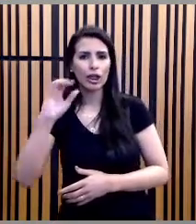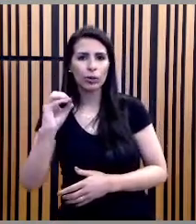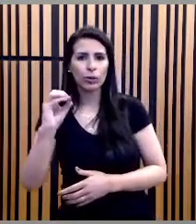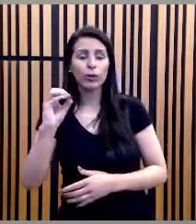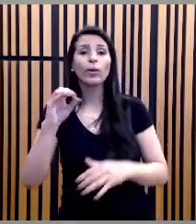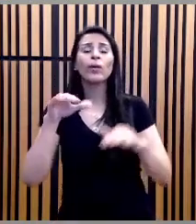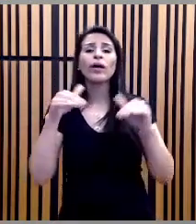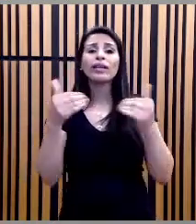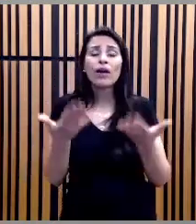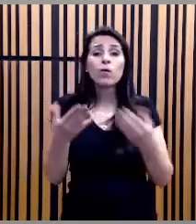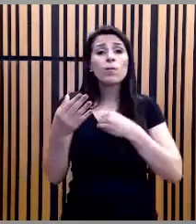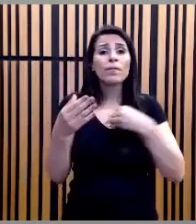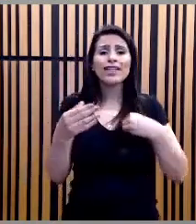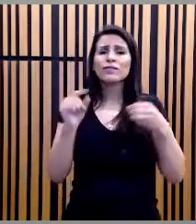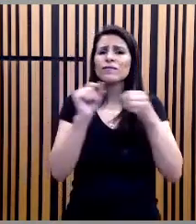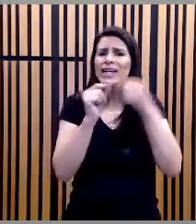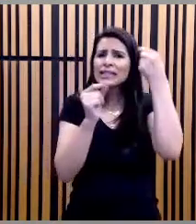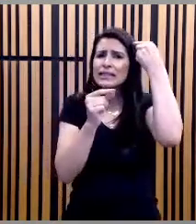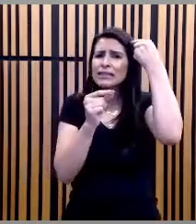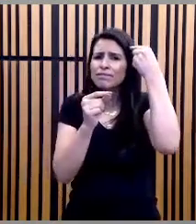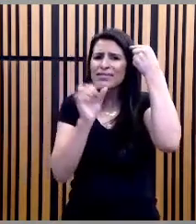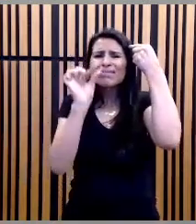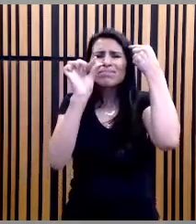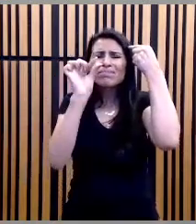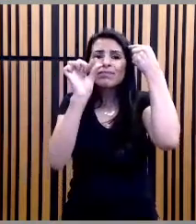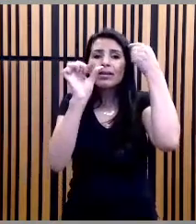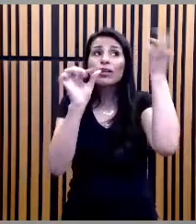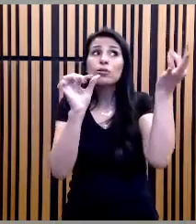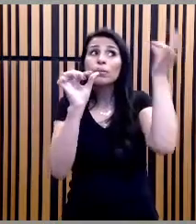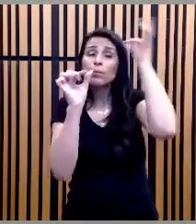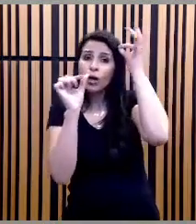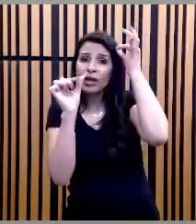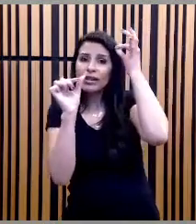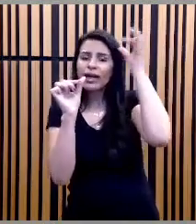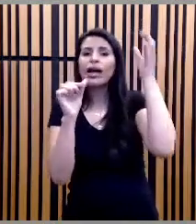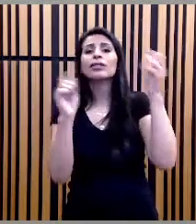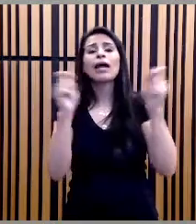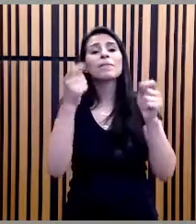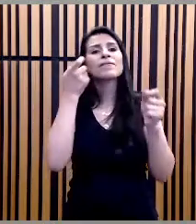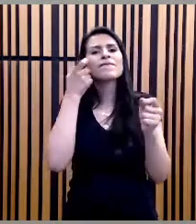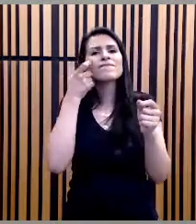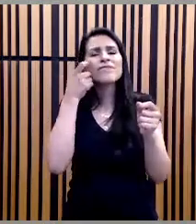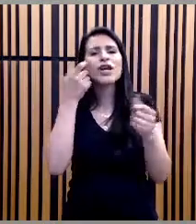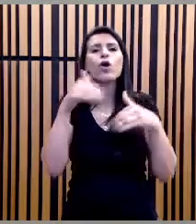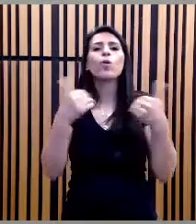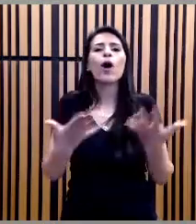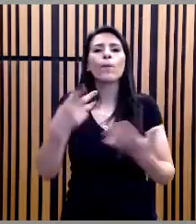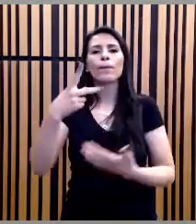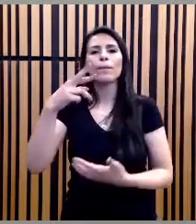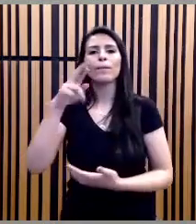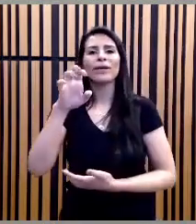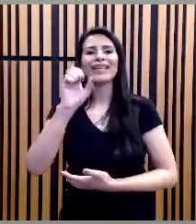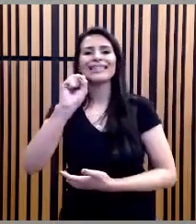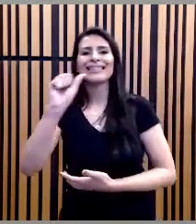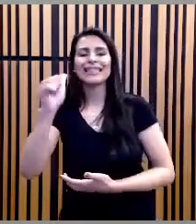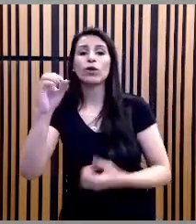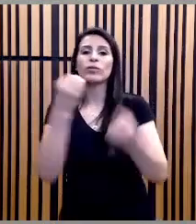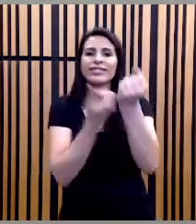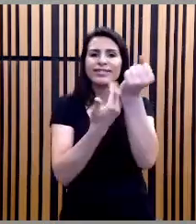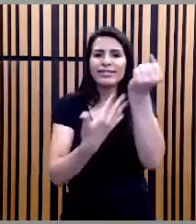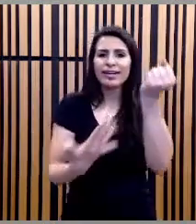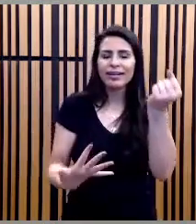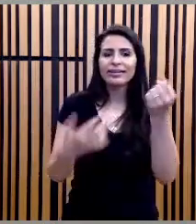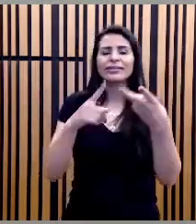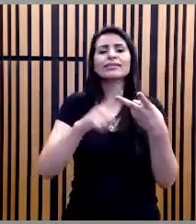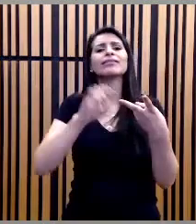na cabeça do doente e monitorar toda essa pressão sanguínea, o que que ele precisa fazer, se vai realmente daqui